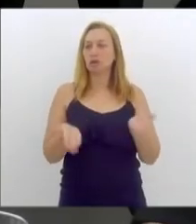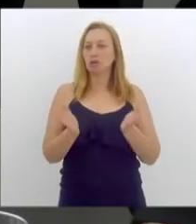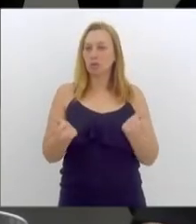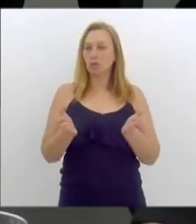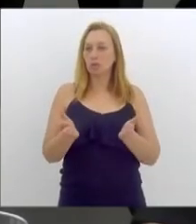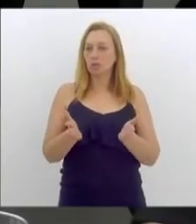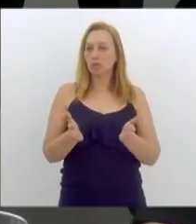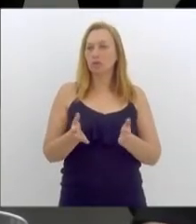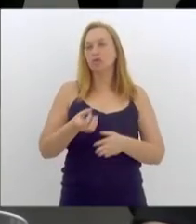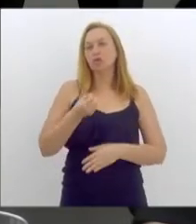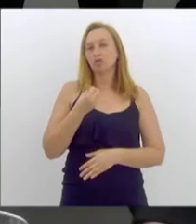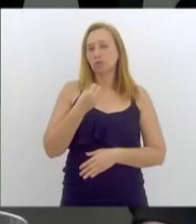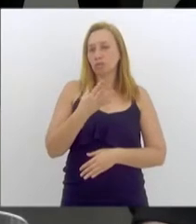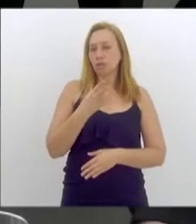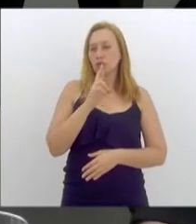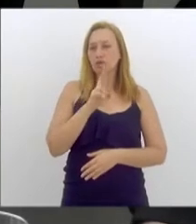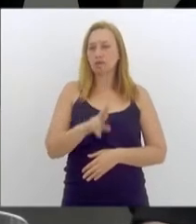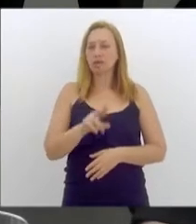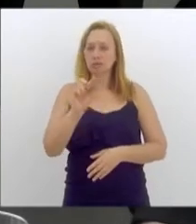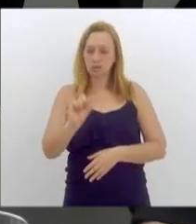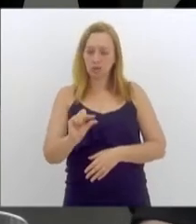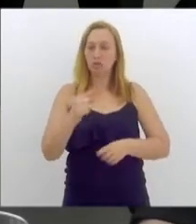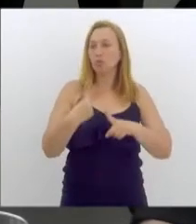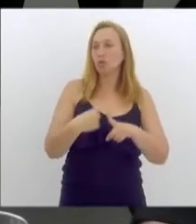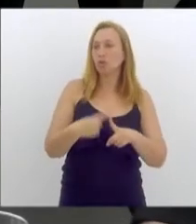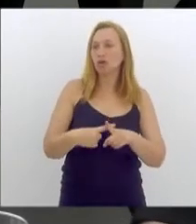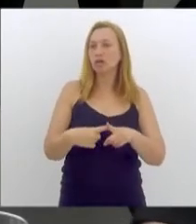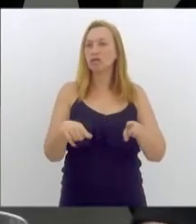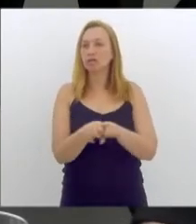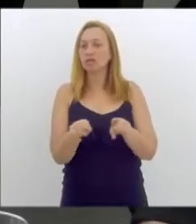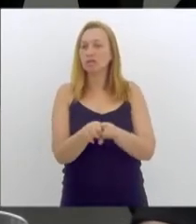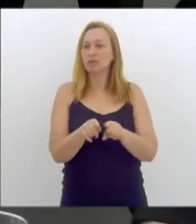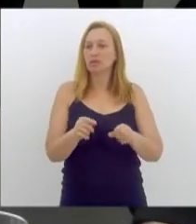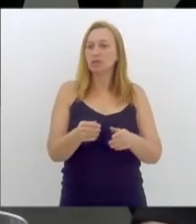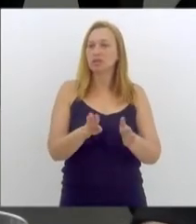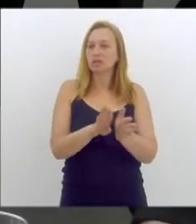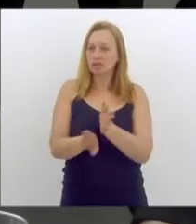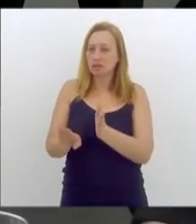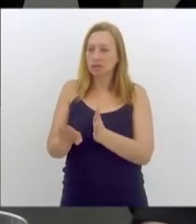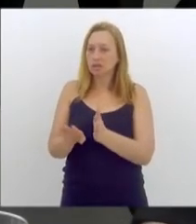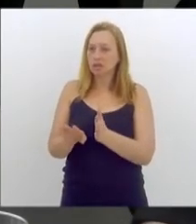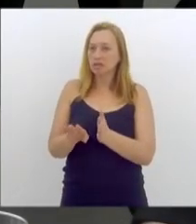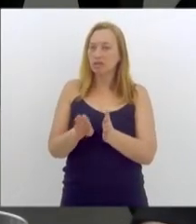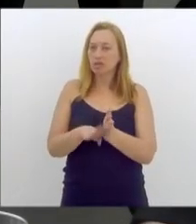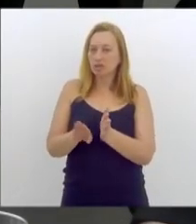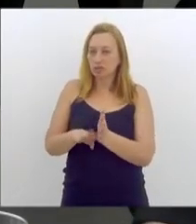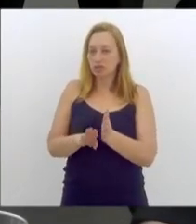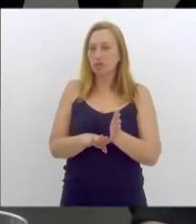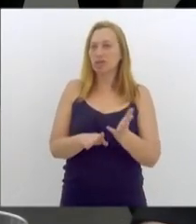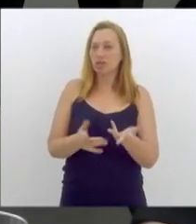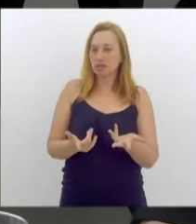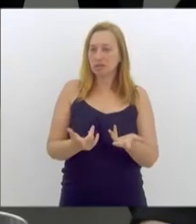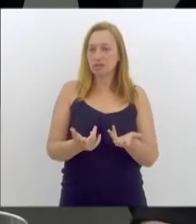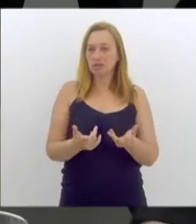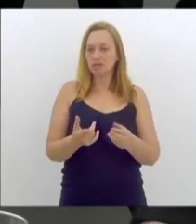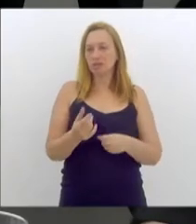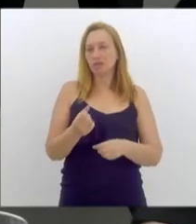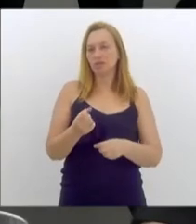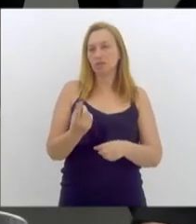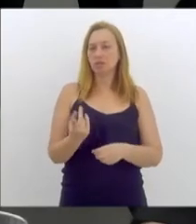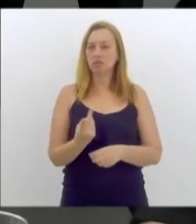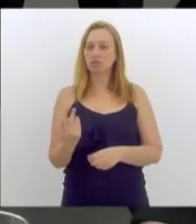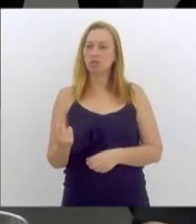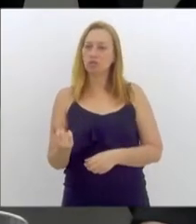um Resultado positivo mas de menor porque também estamos executando as despesas primárias em valores mais altos do que